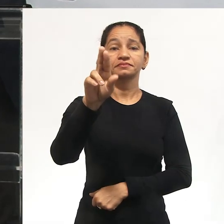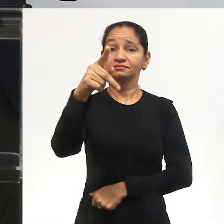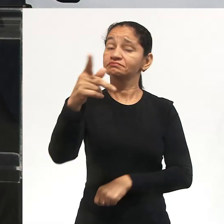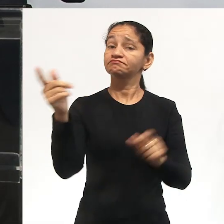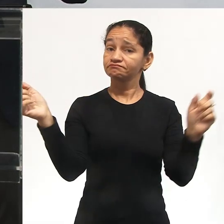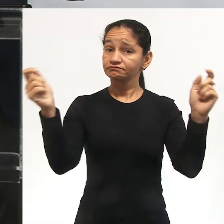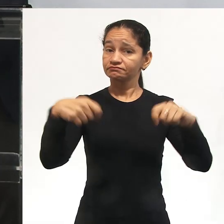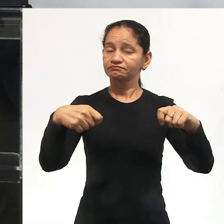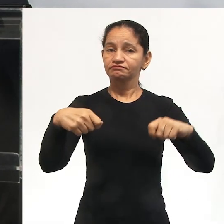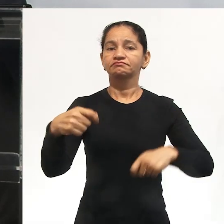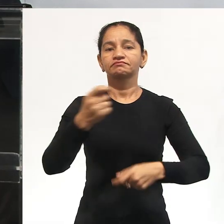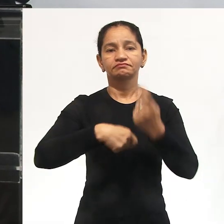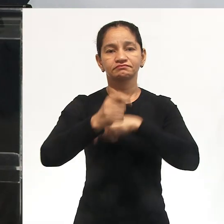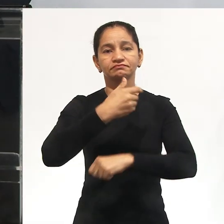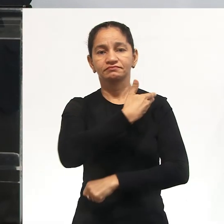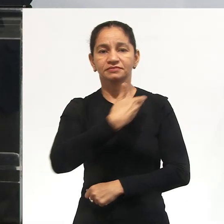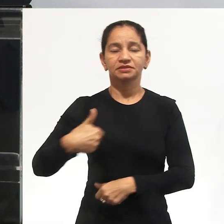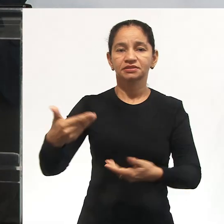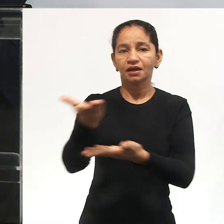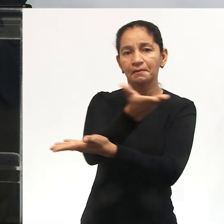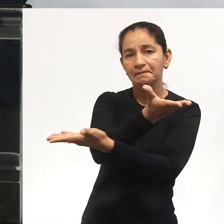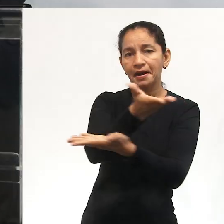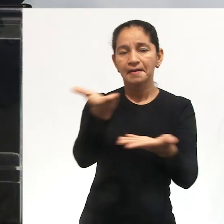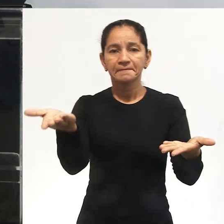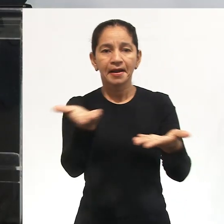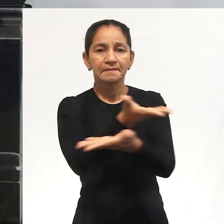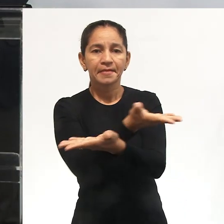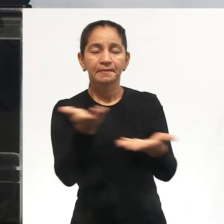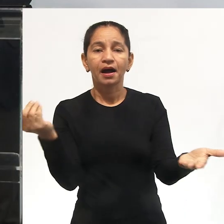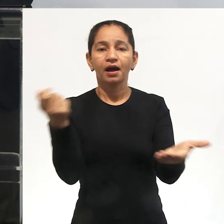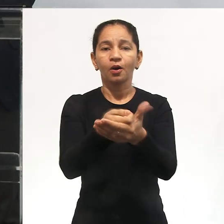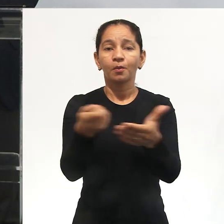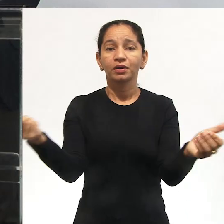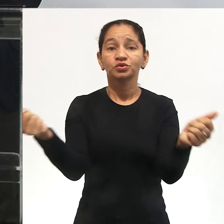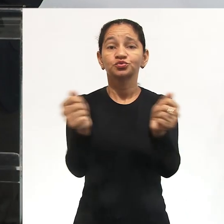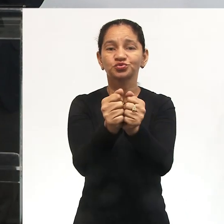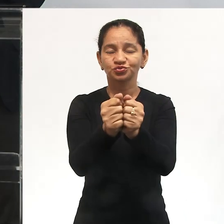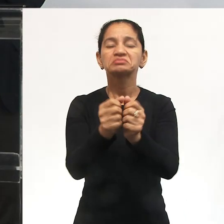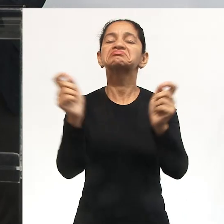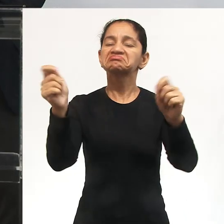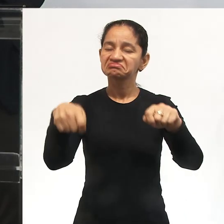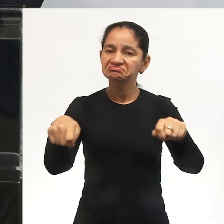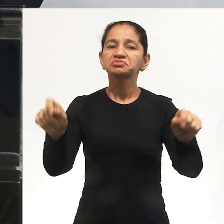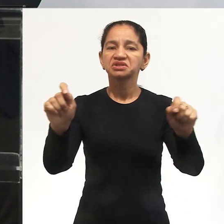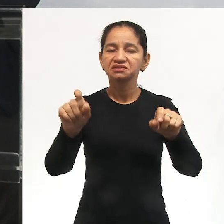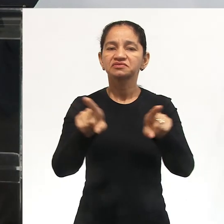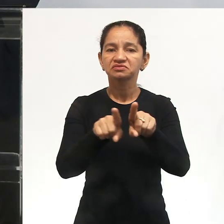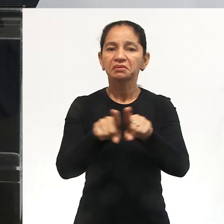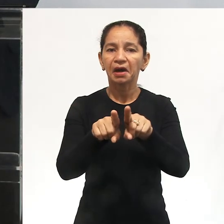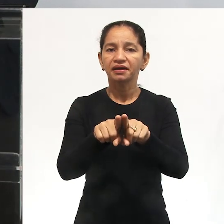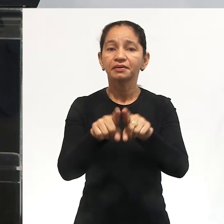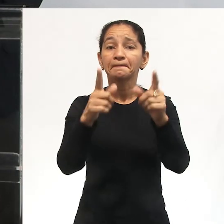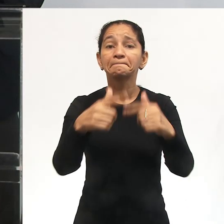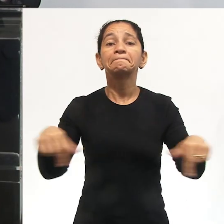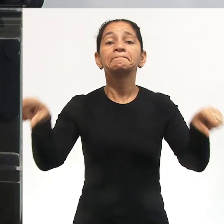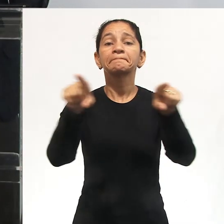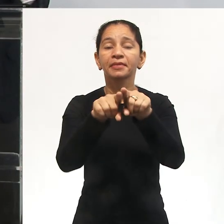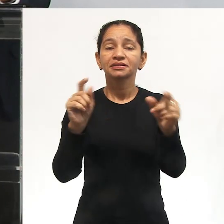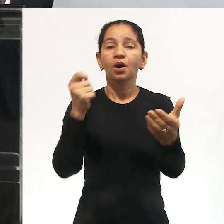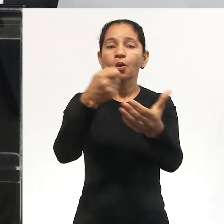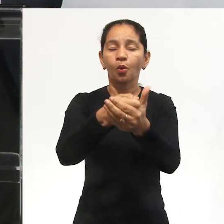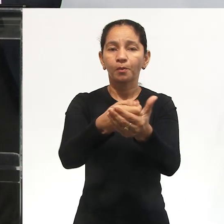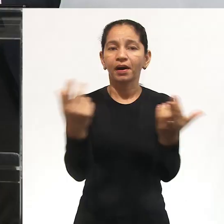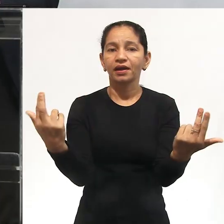administração pública compartilhe a aquisição. Nada mais é, portanto, do que uma compra compartilhada por meio